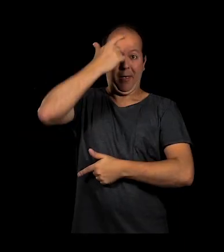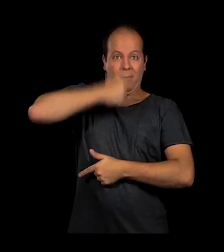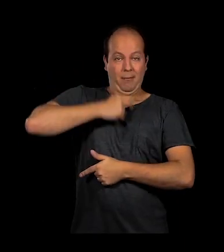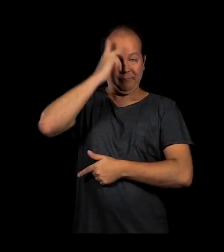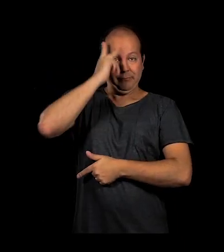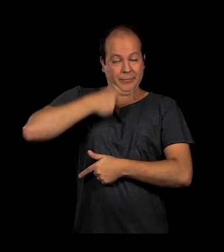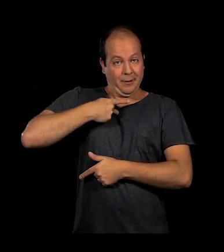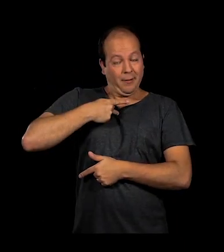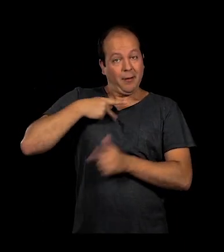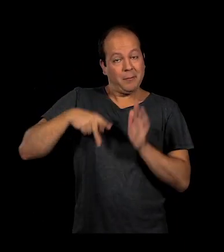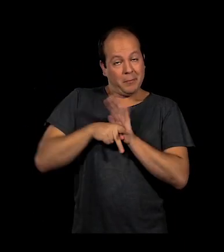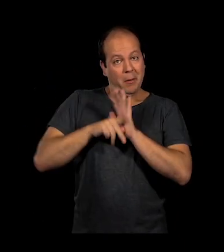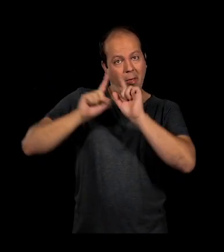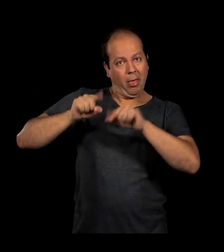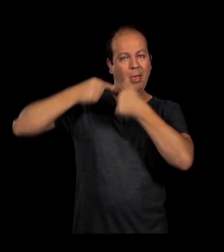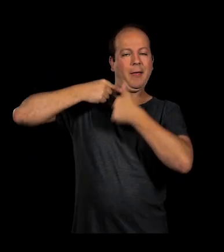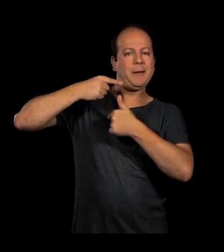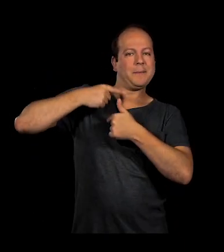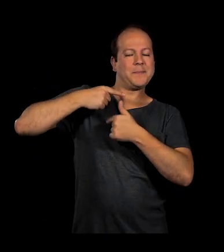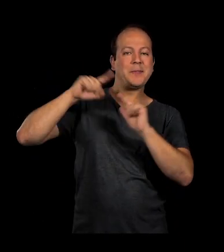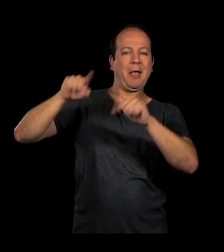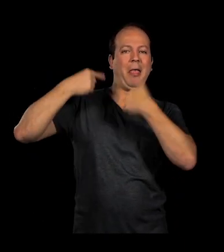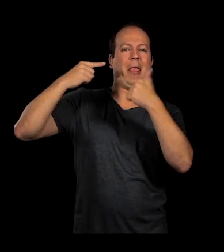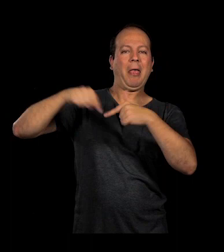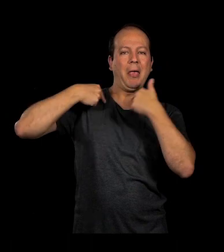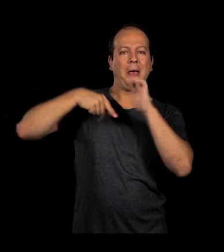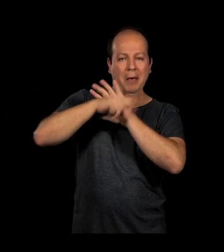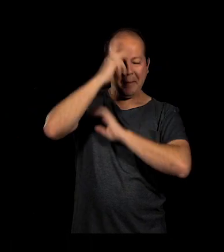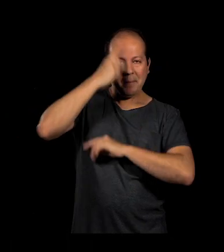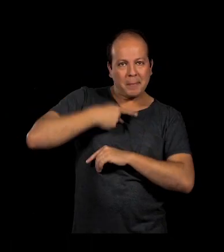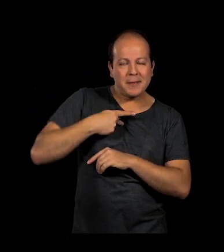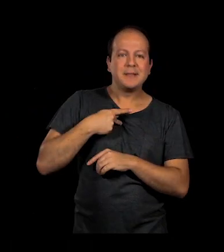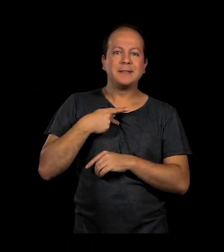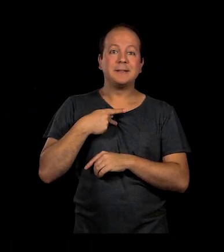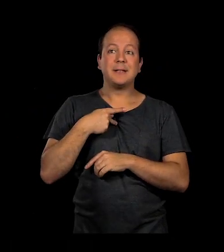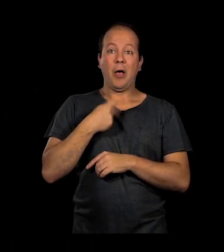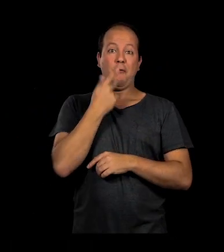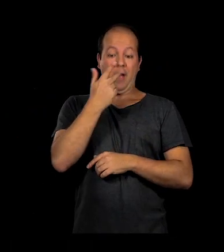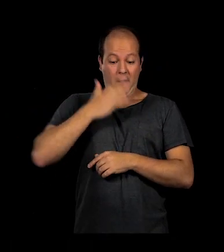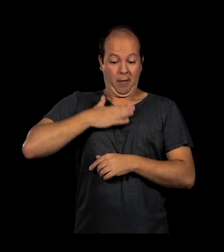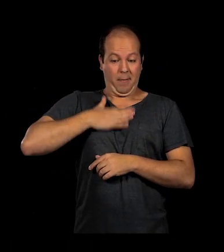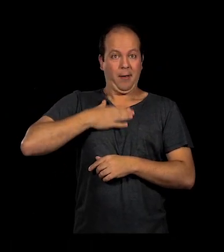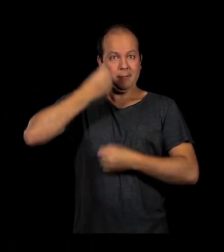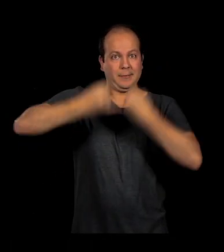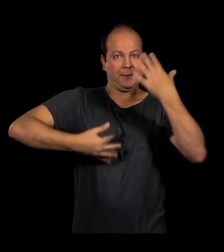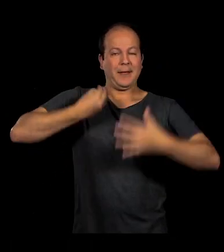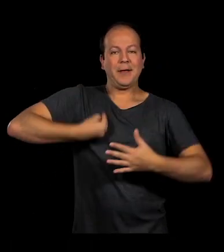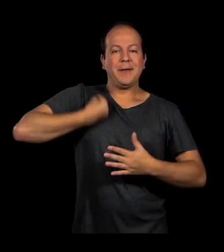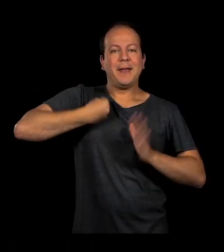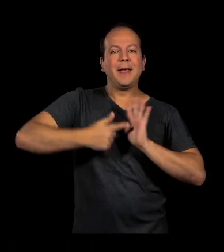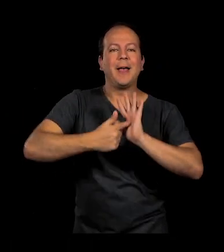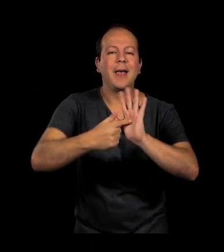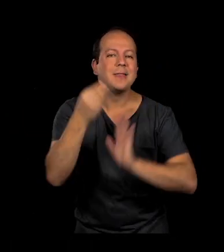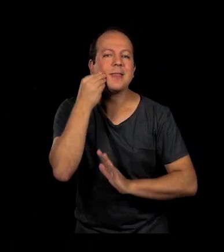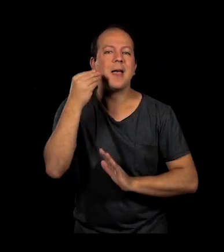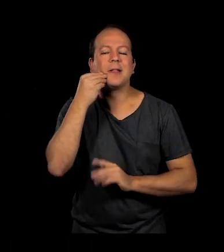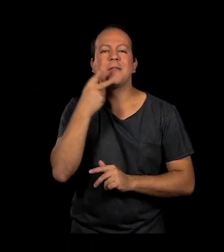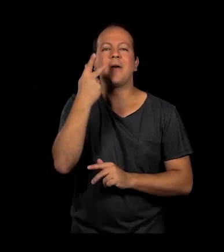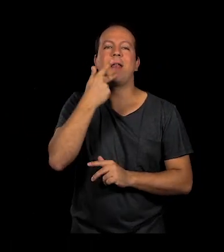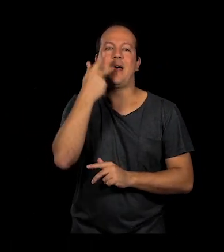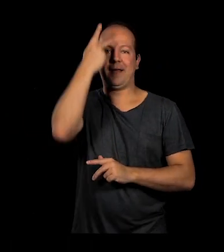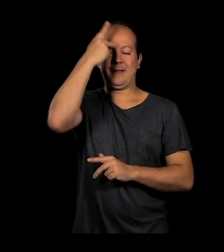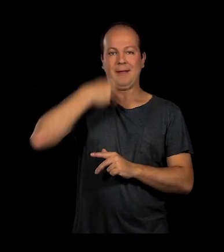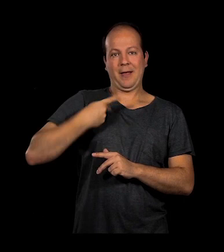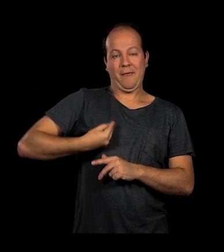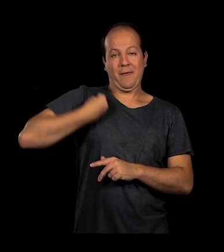de sempre tira onda de mim mesmo e se fala de ti mesmo o tenta falar de ti mesmo digamos que